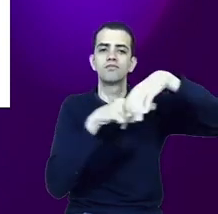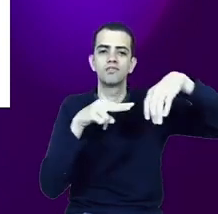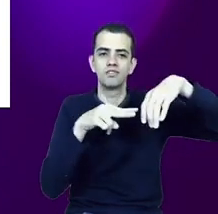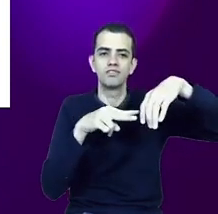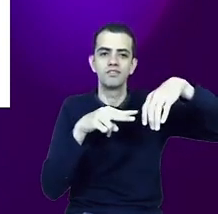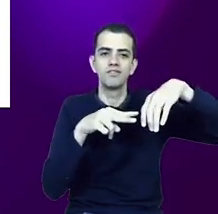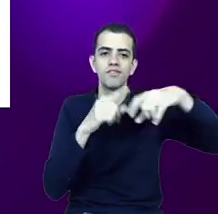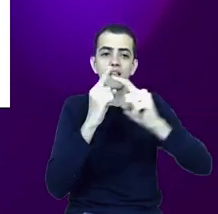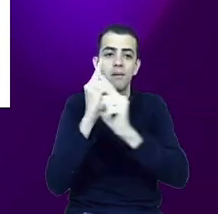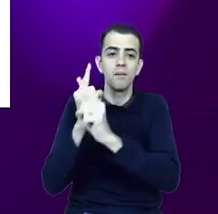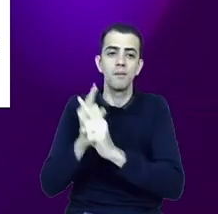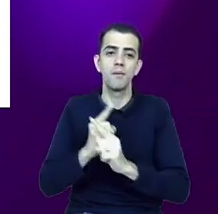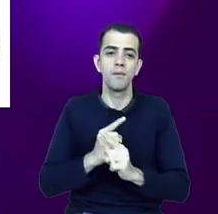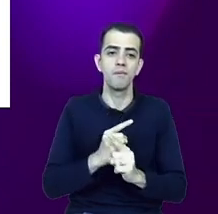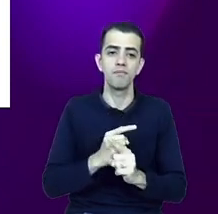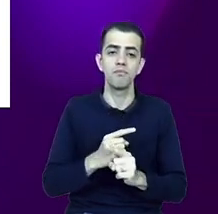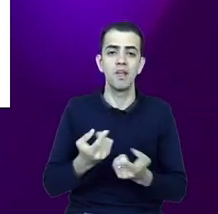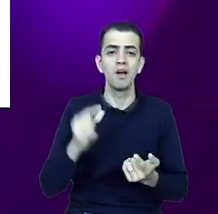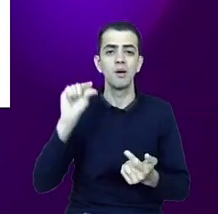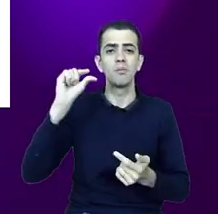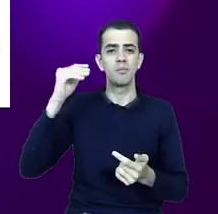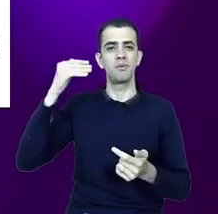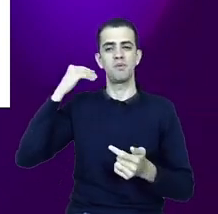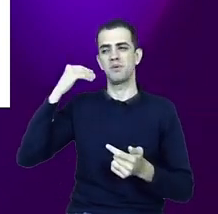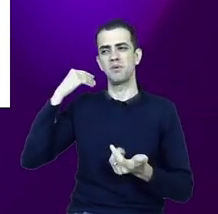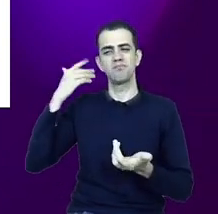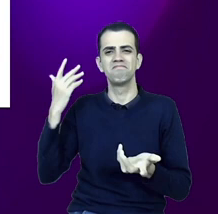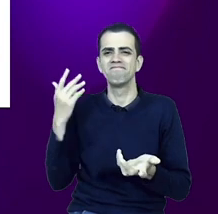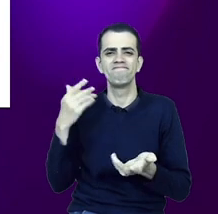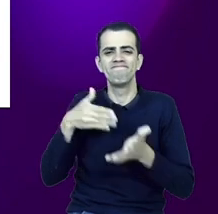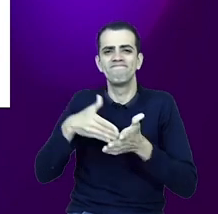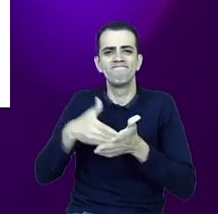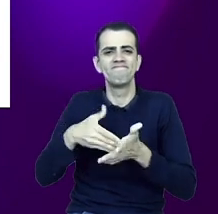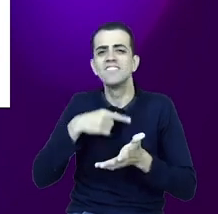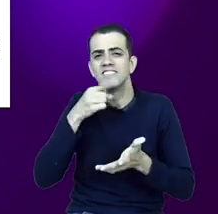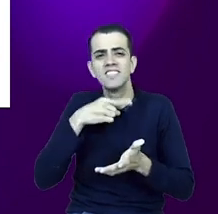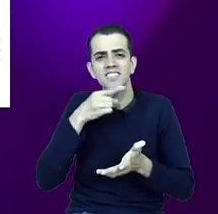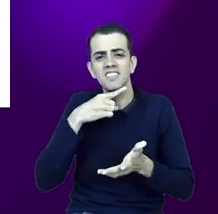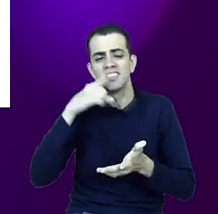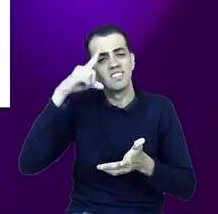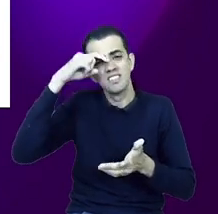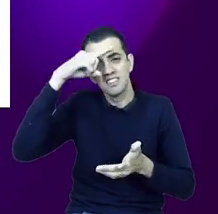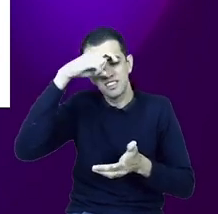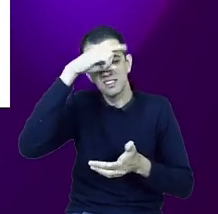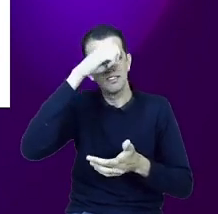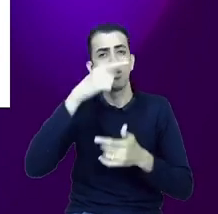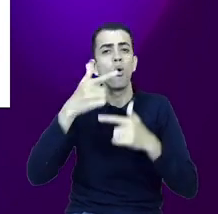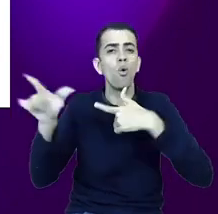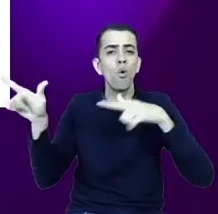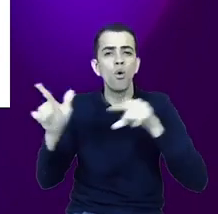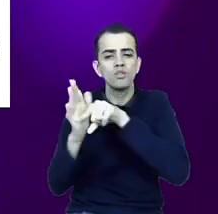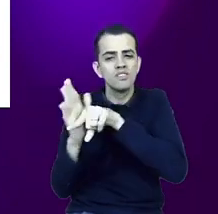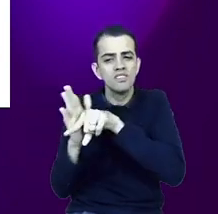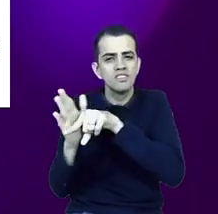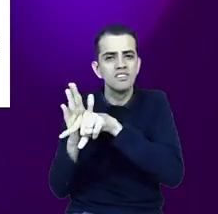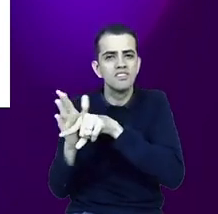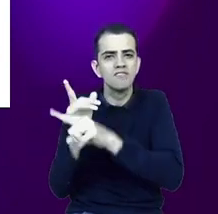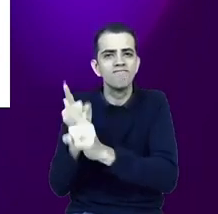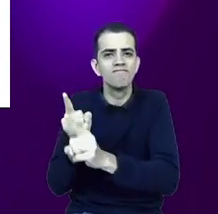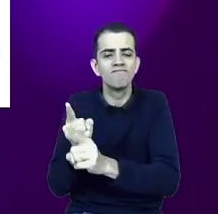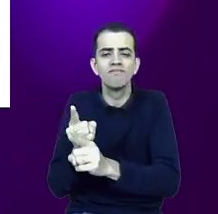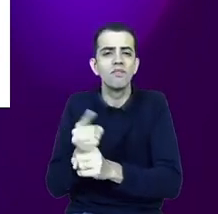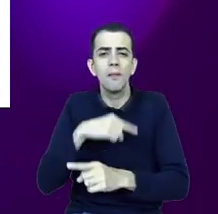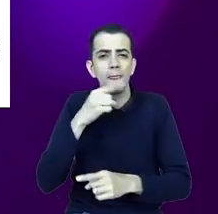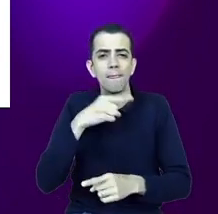esses que até bem pouco tempo a gente estava com dificuldade até de fazer em outros exames com o histopatológico em